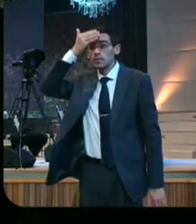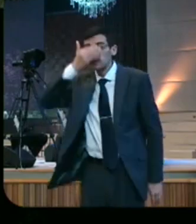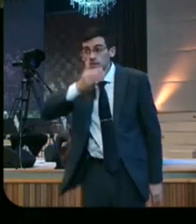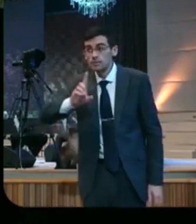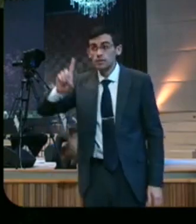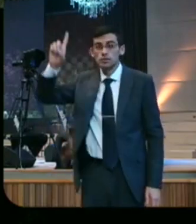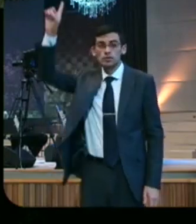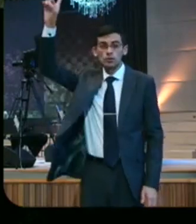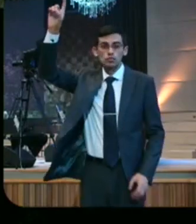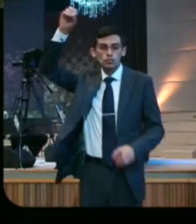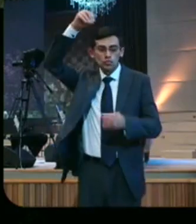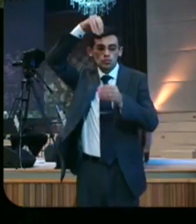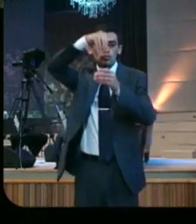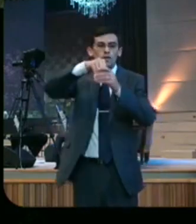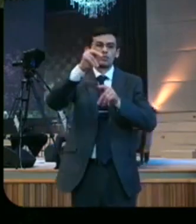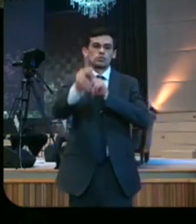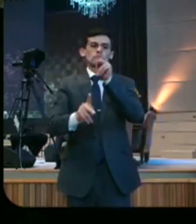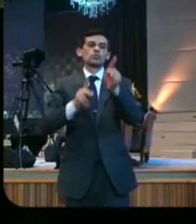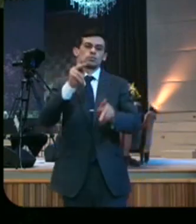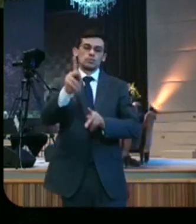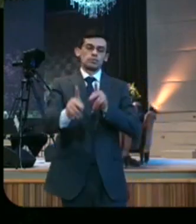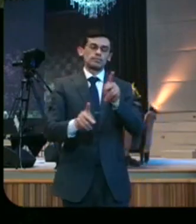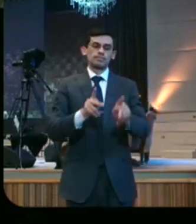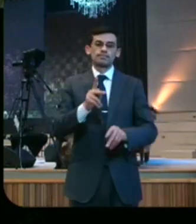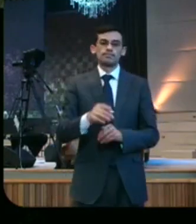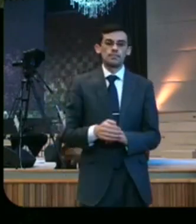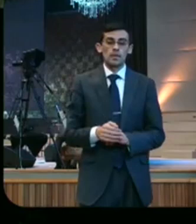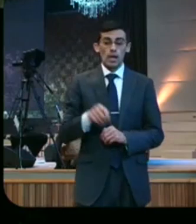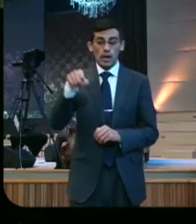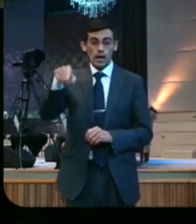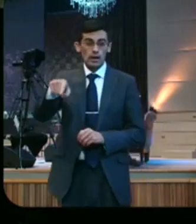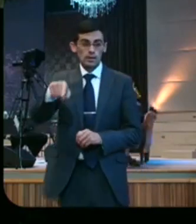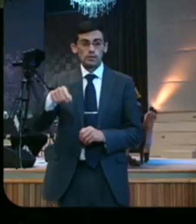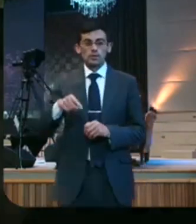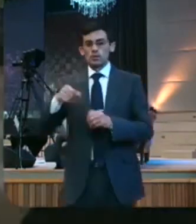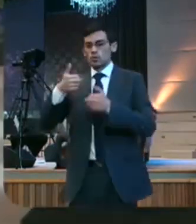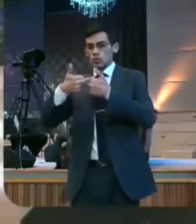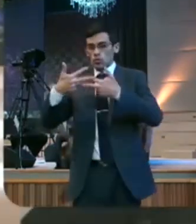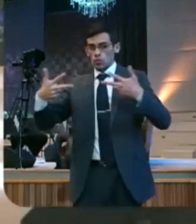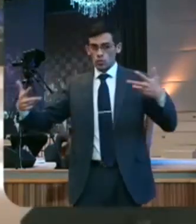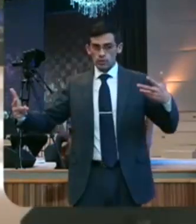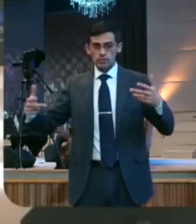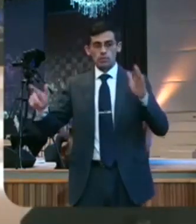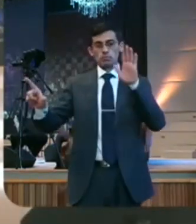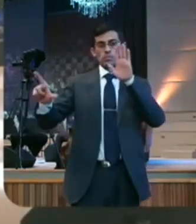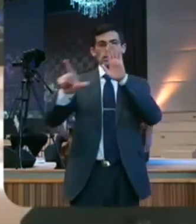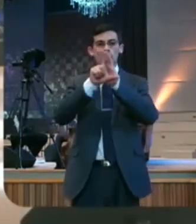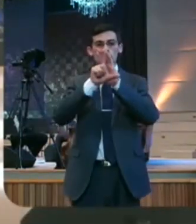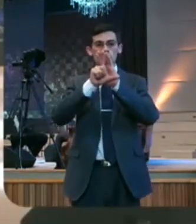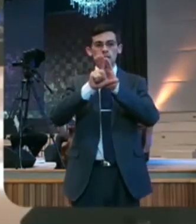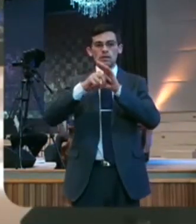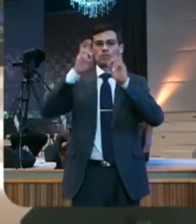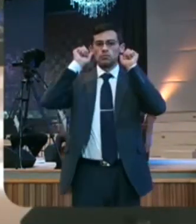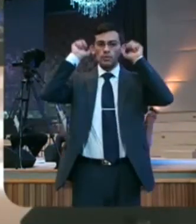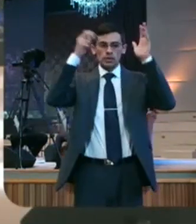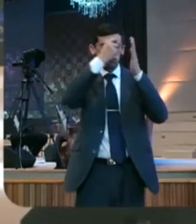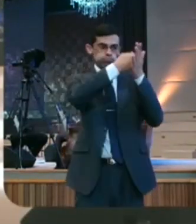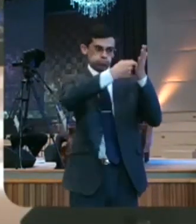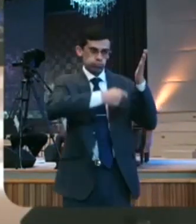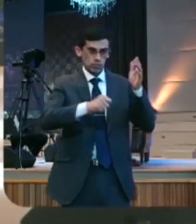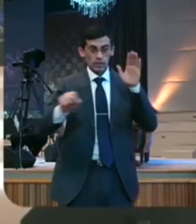presença de Deus no meio do seu povo. Ali estavam guardadas as tábuas da lei, e